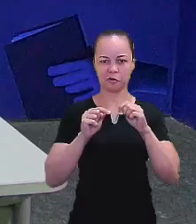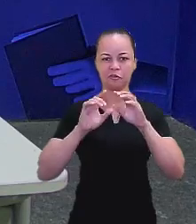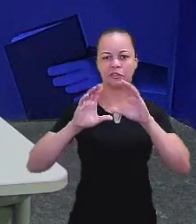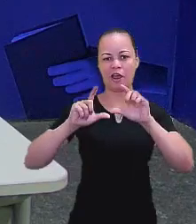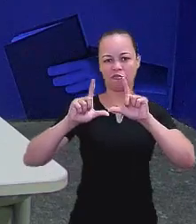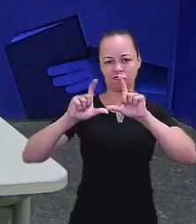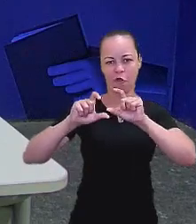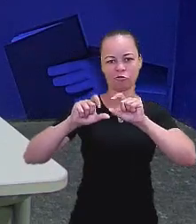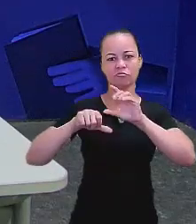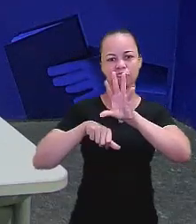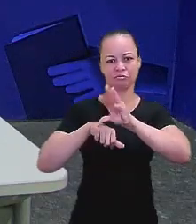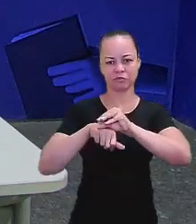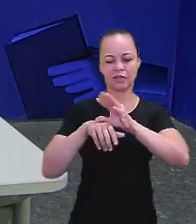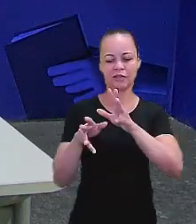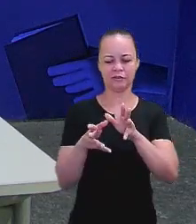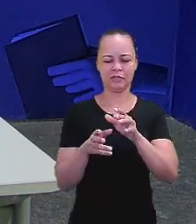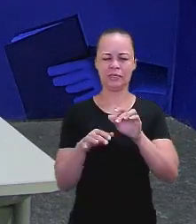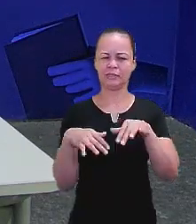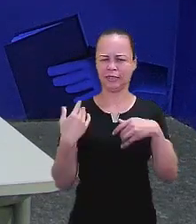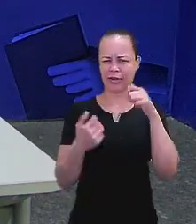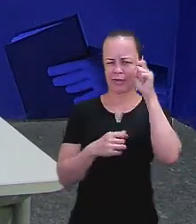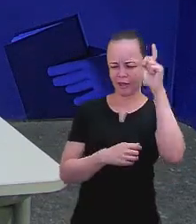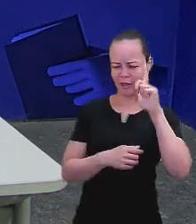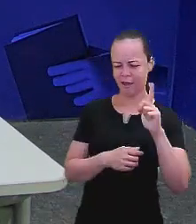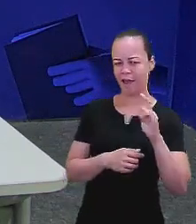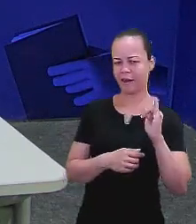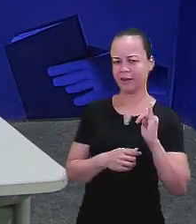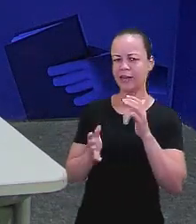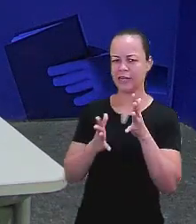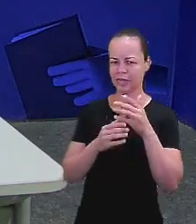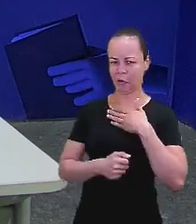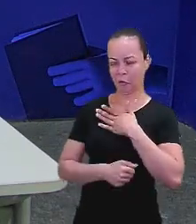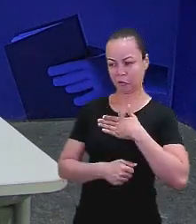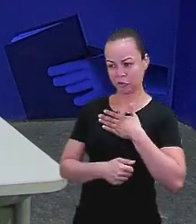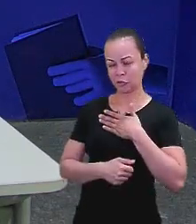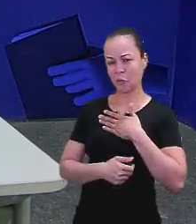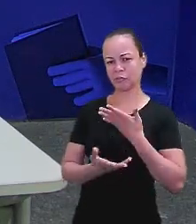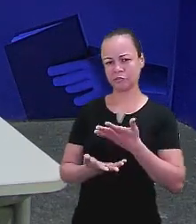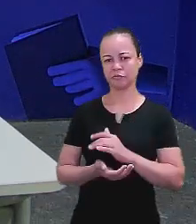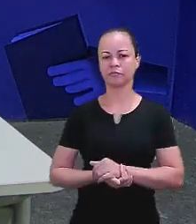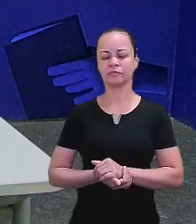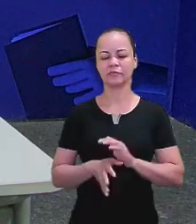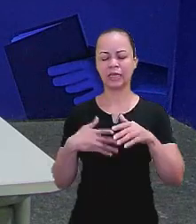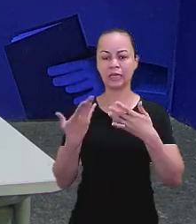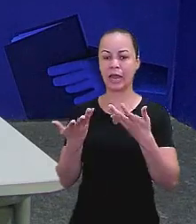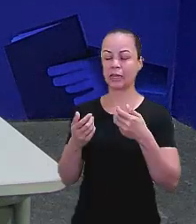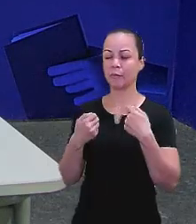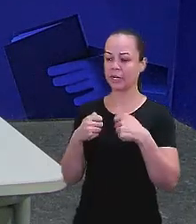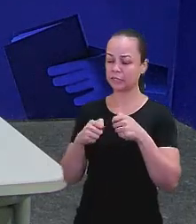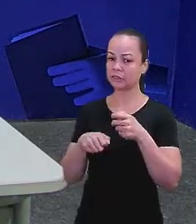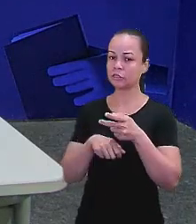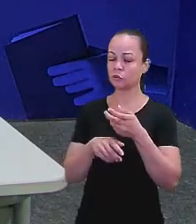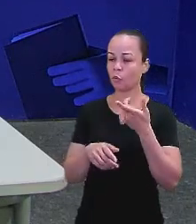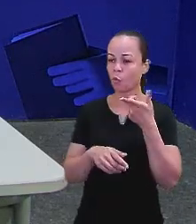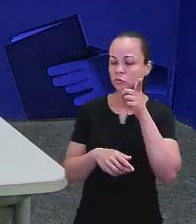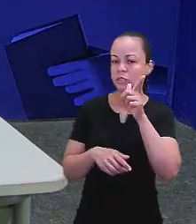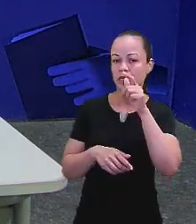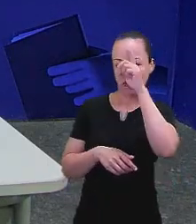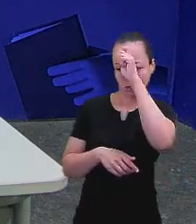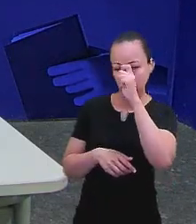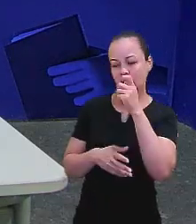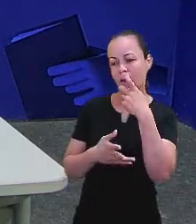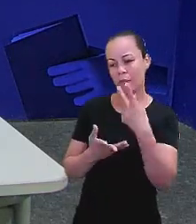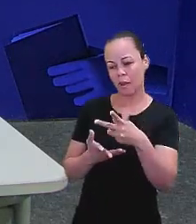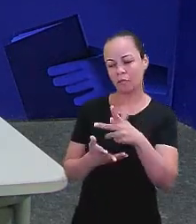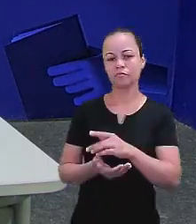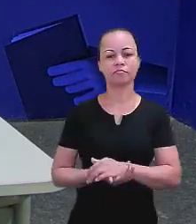aí? Será que a Lilinha gostou? Eu acho que ela gostou desse boneco de neve, hein? E aí, Lilinha? A gente tem que arrumar um chapéu pra esse boneco de neve, né? Ai, ele